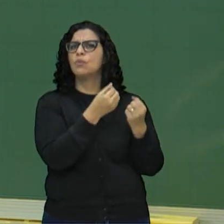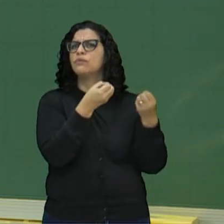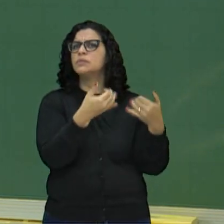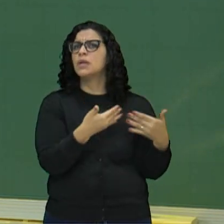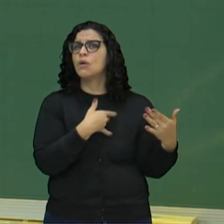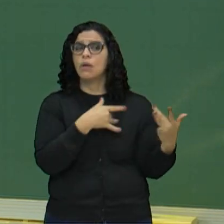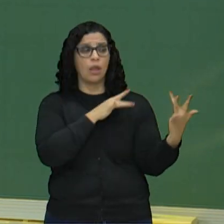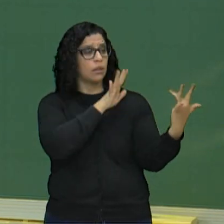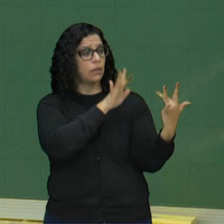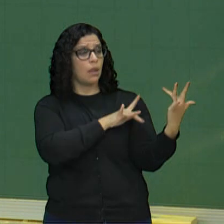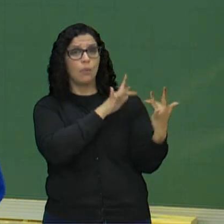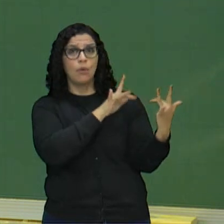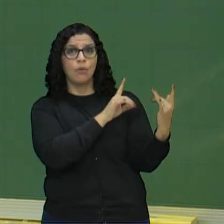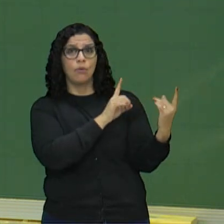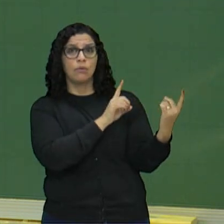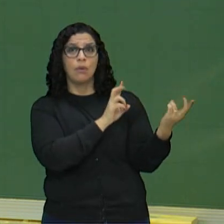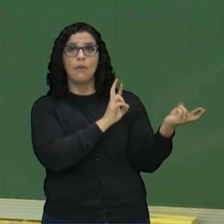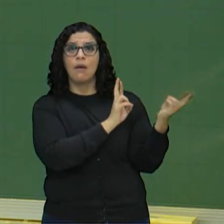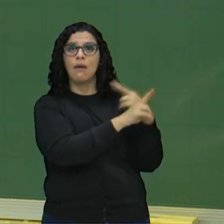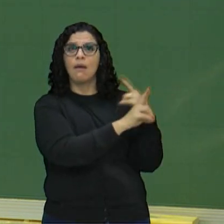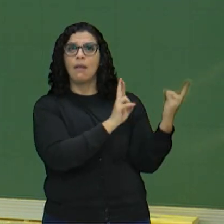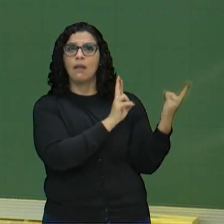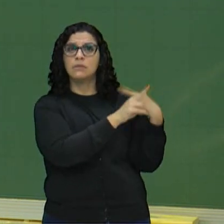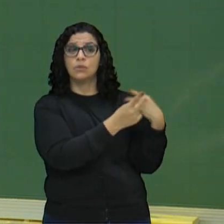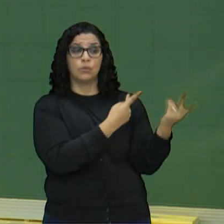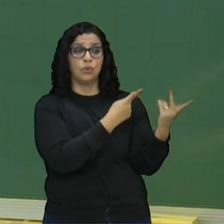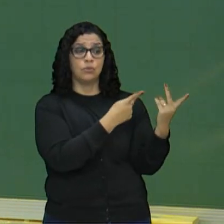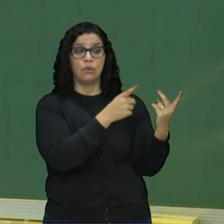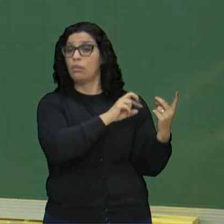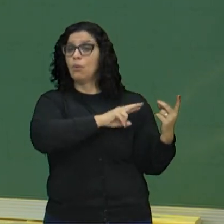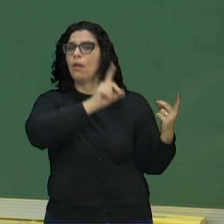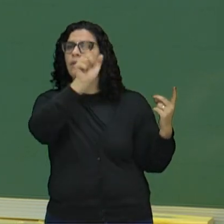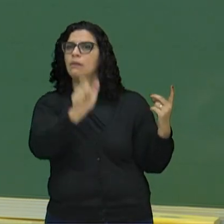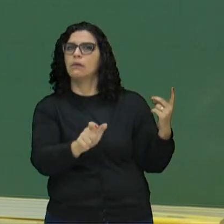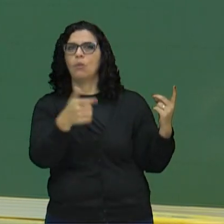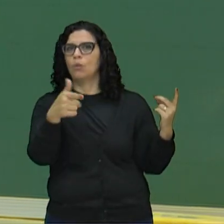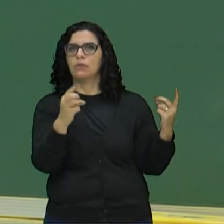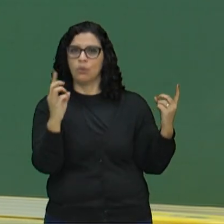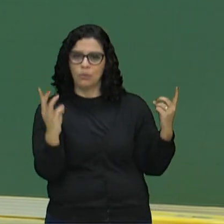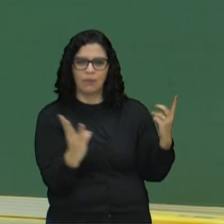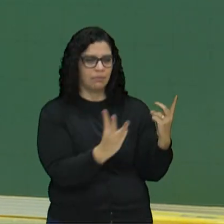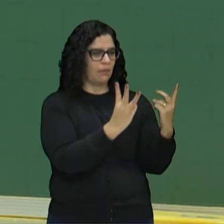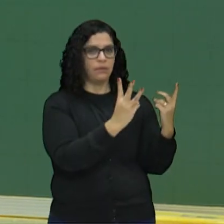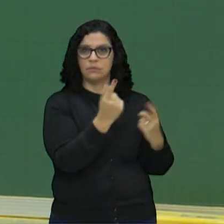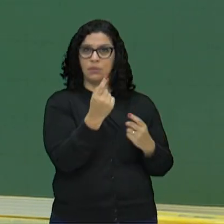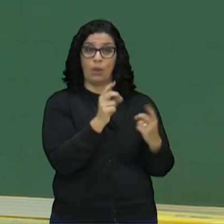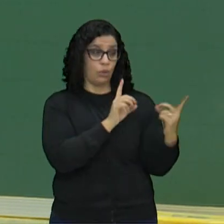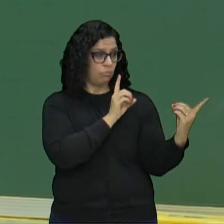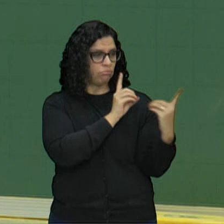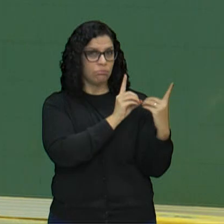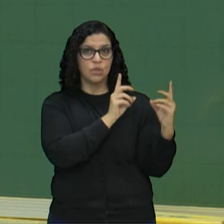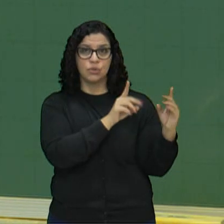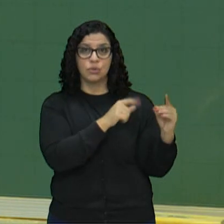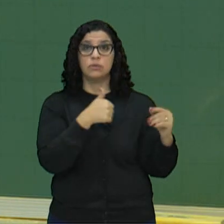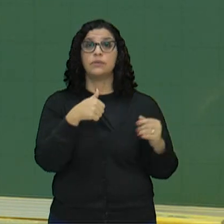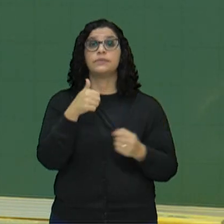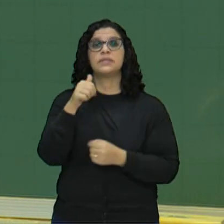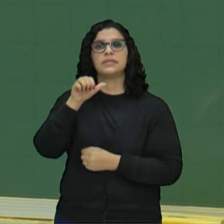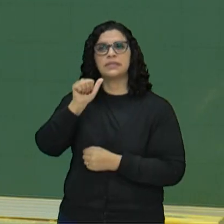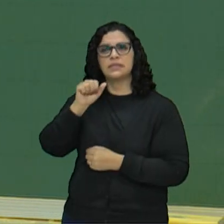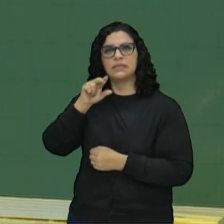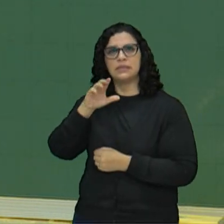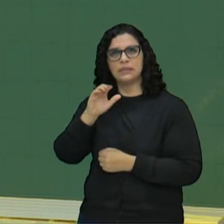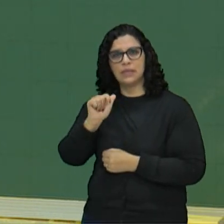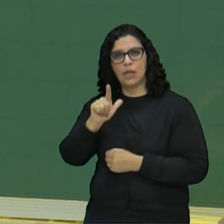ele também namora com ela. Não, é somente você que namora. Então, namora Kim, Alcione